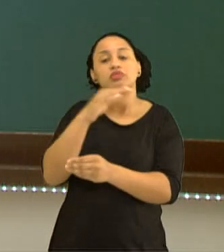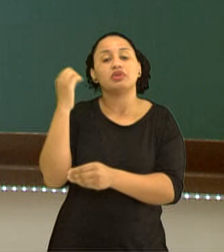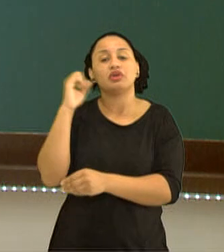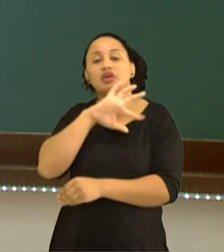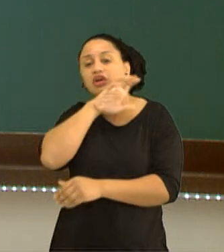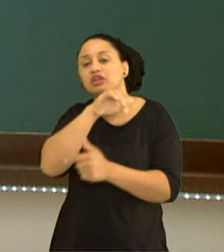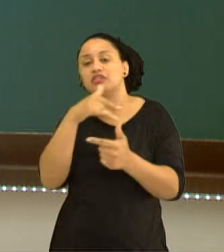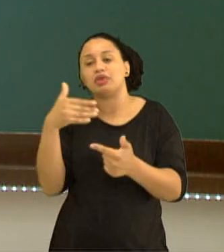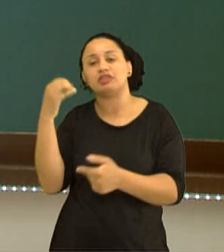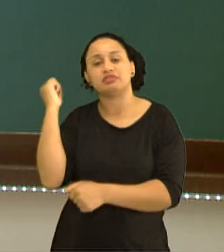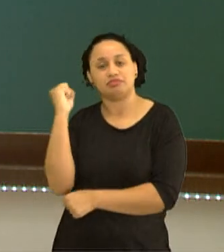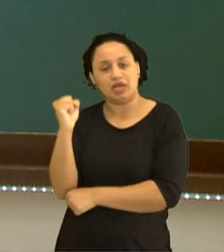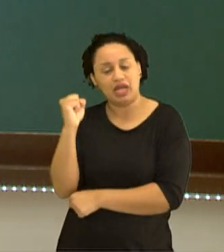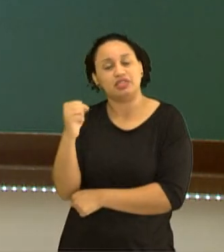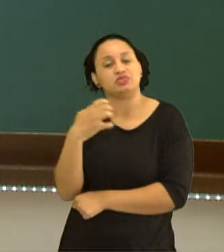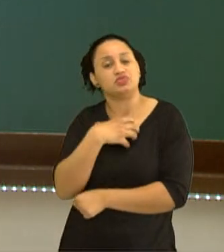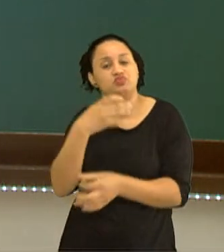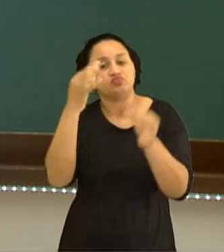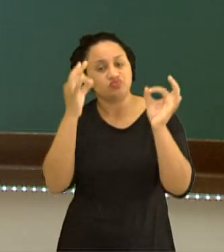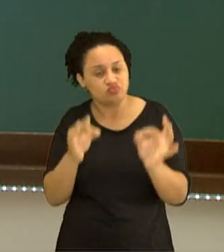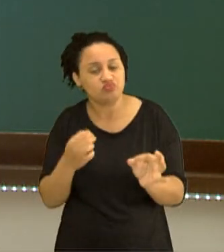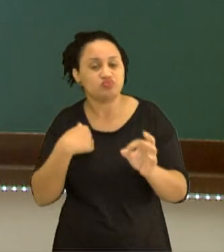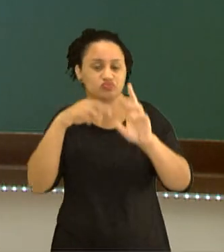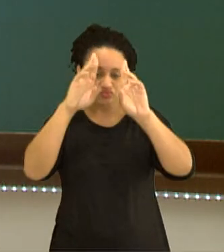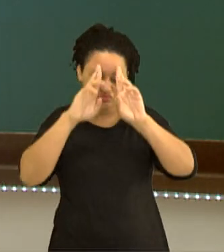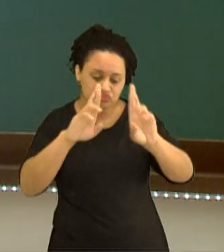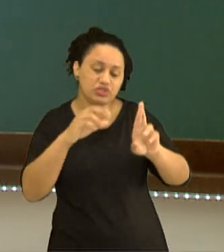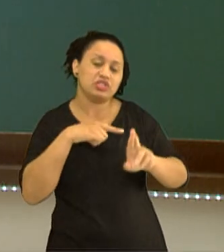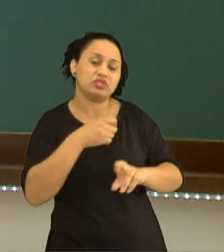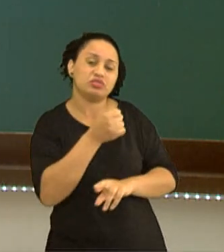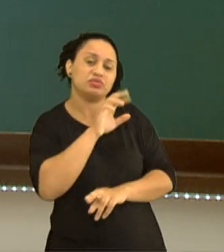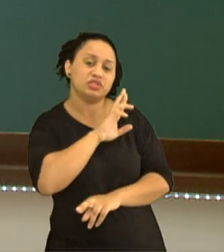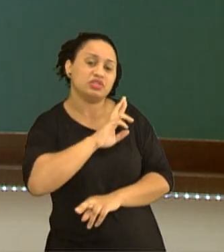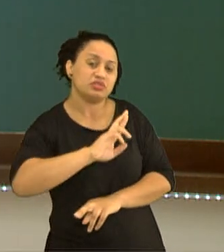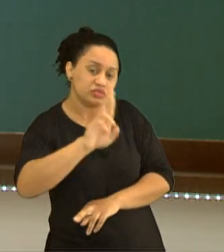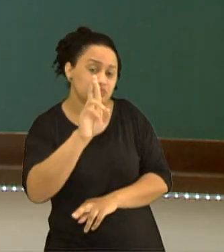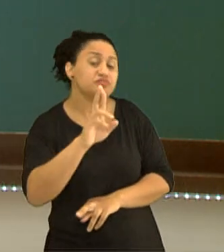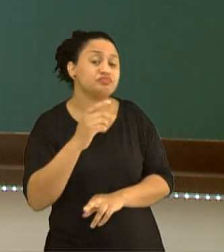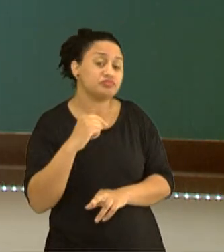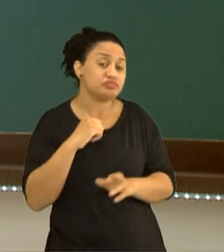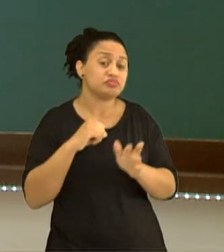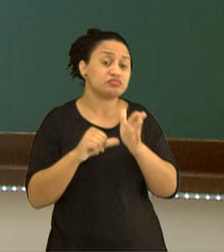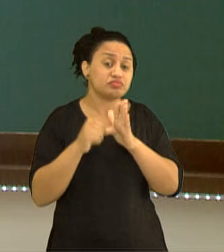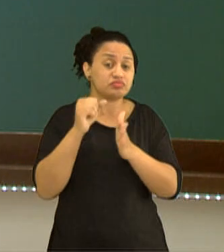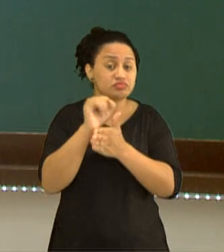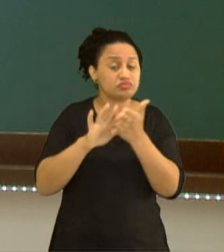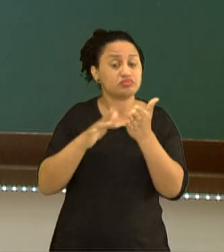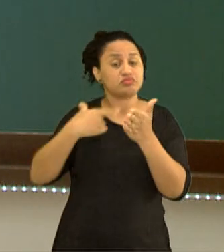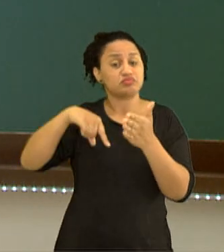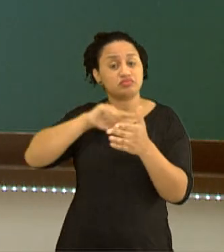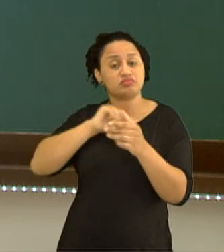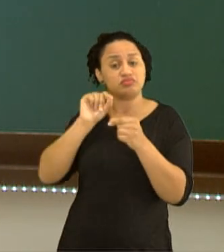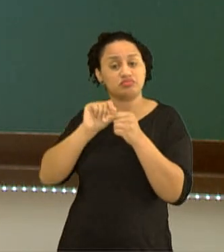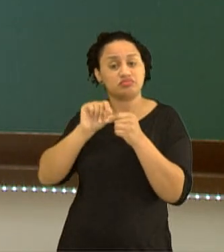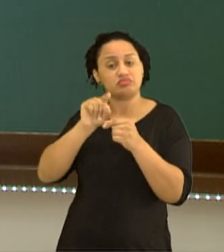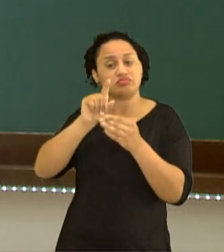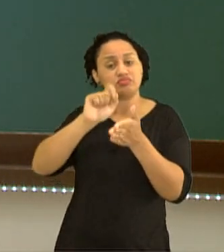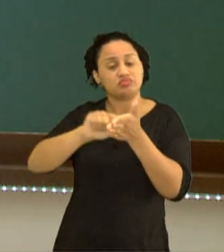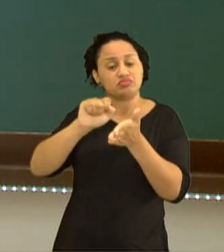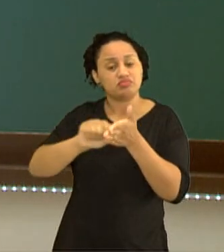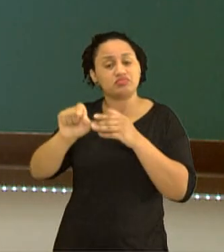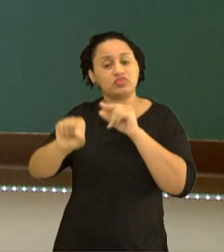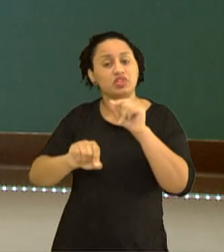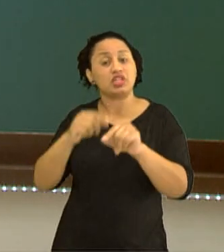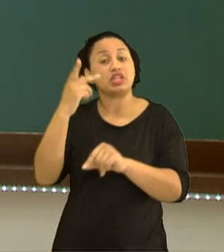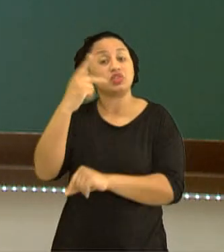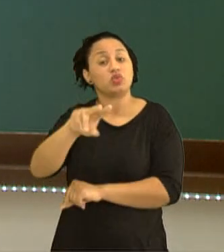animais, formas corretas, respeitando algumas religiões. Na primeira atividade que nós fizemos, você escreveu sobre se na